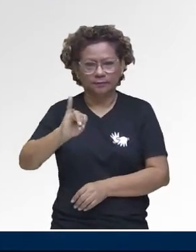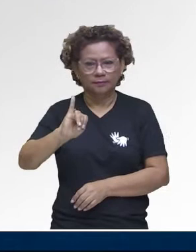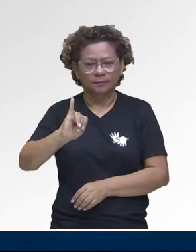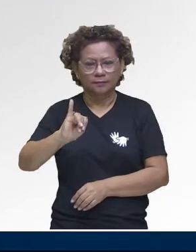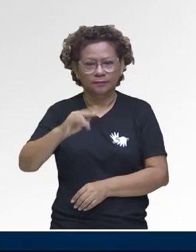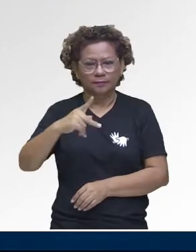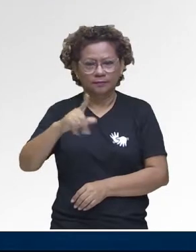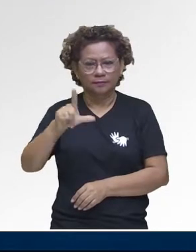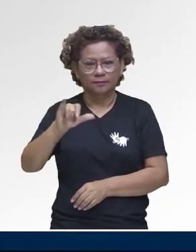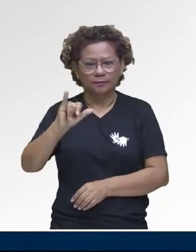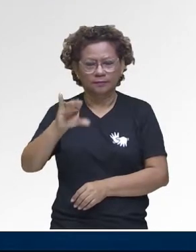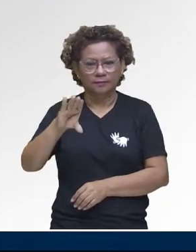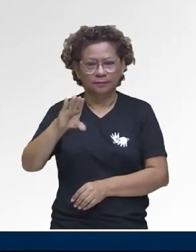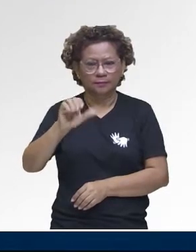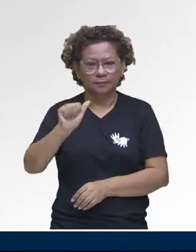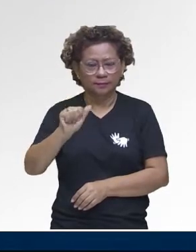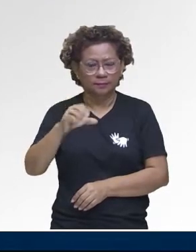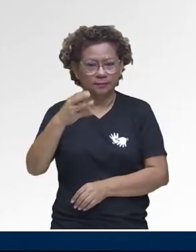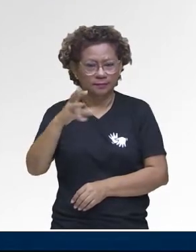meio vezes 100,